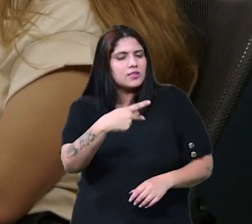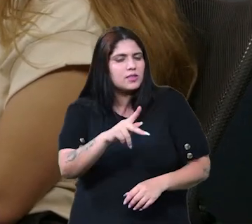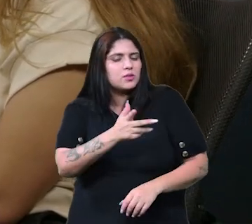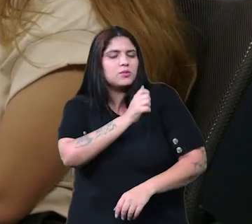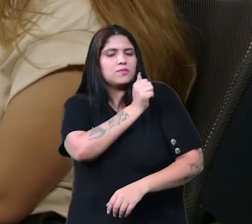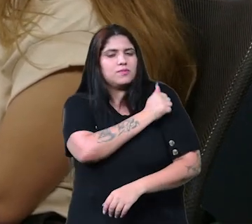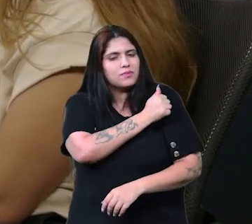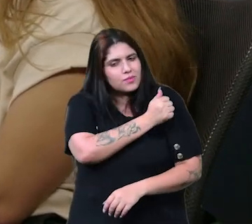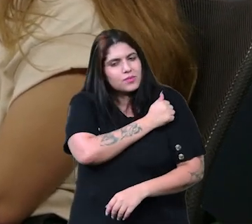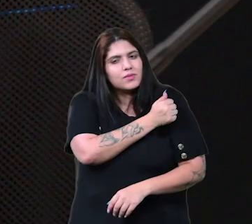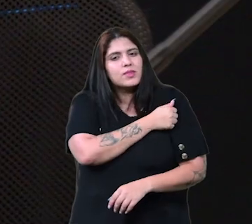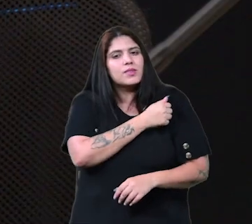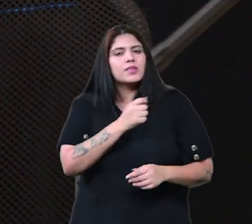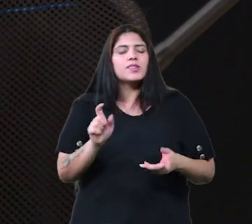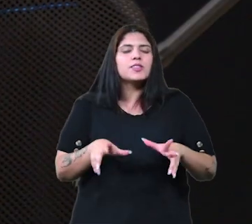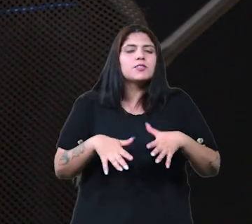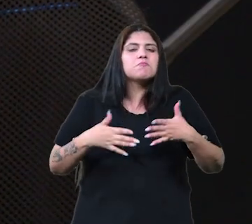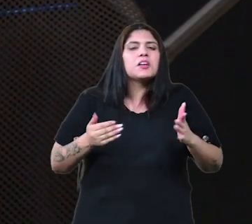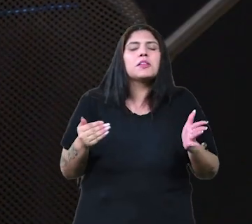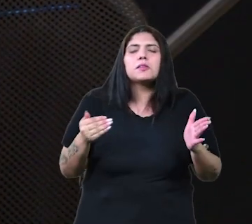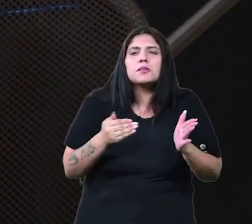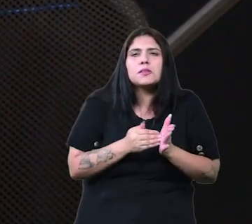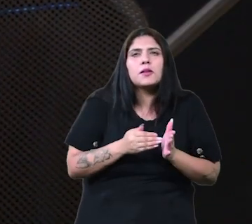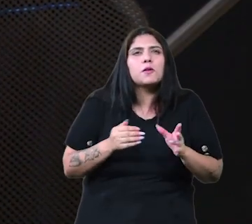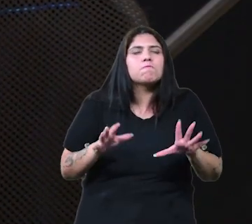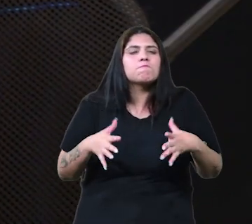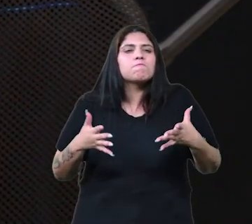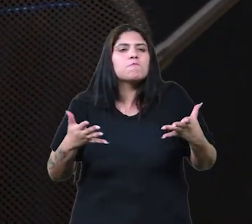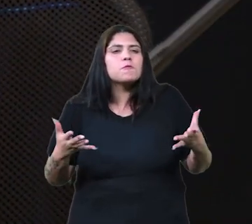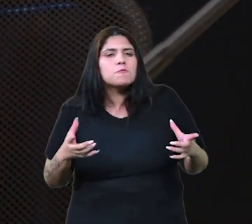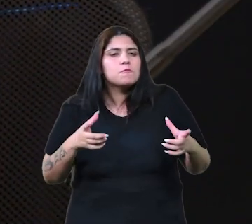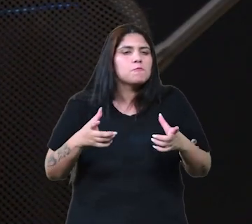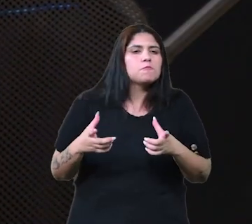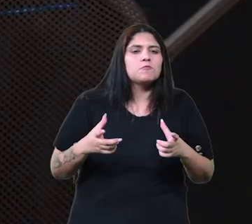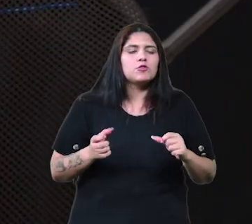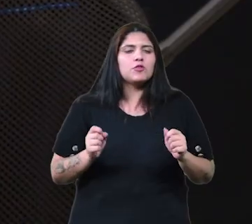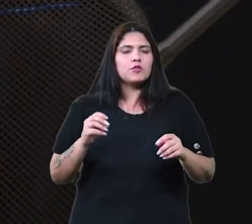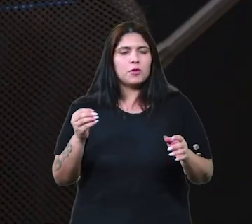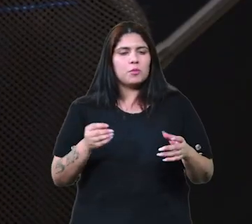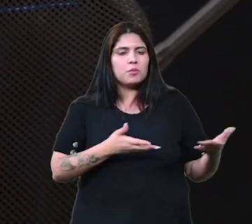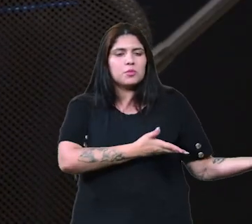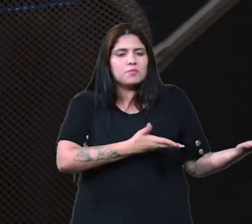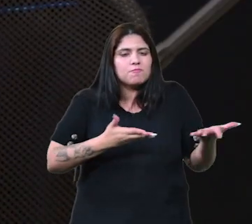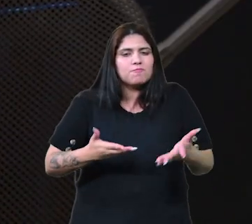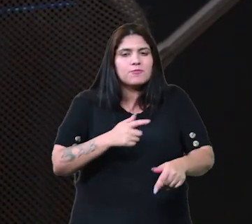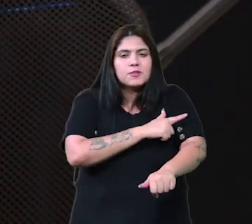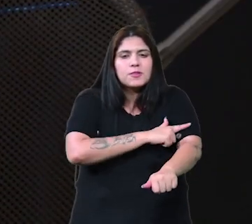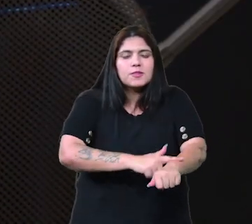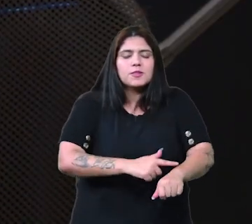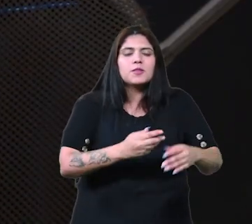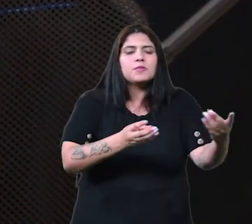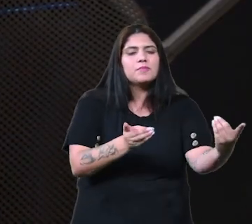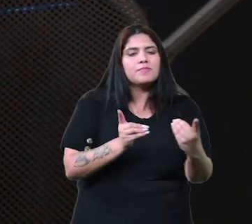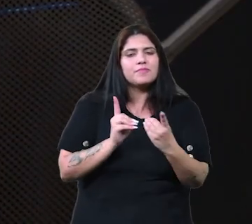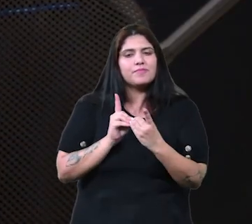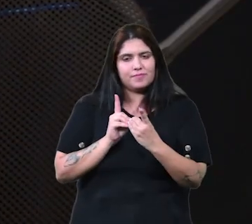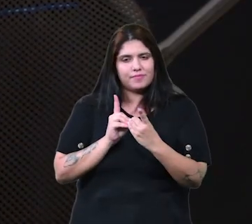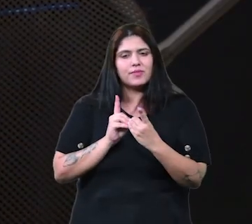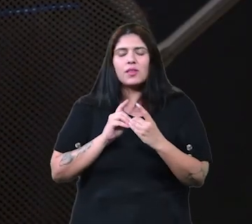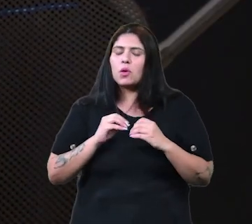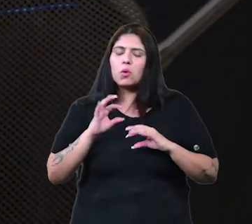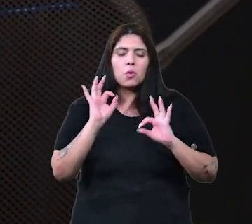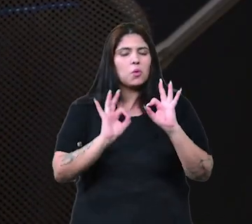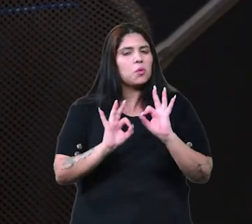de conforto, de acolhimento, de bem receber. Então, qualquer tipo de organização, a gente consegue fazer